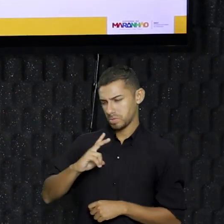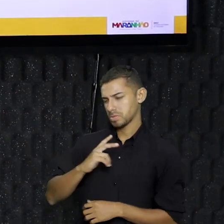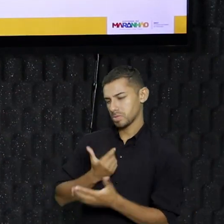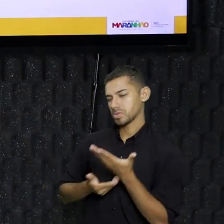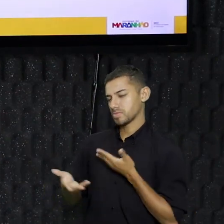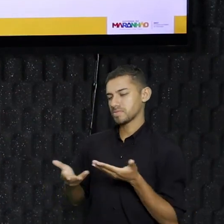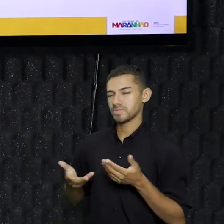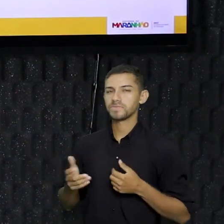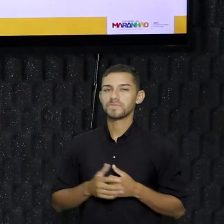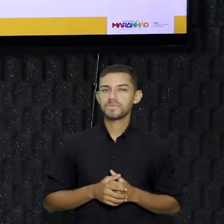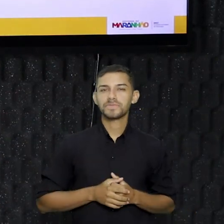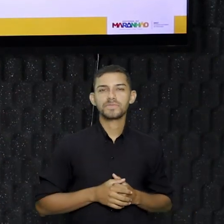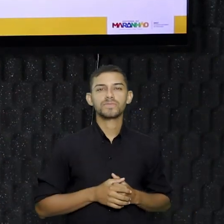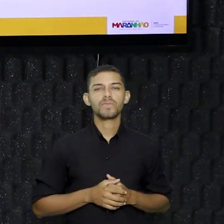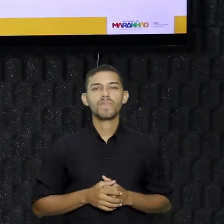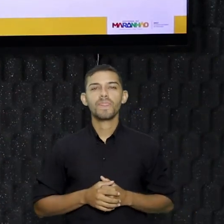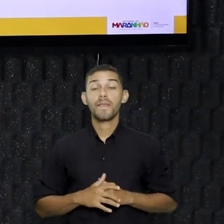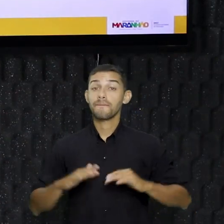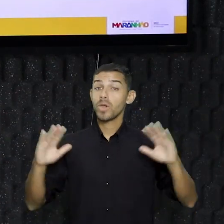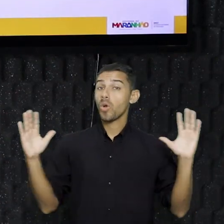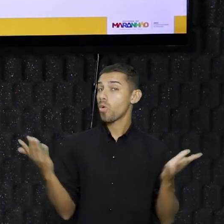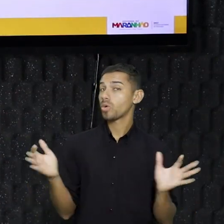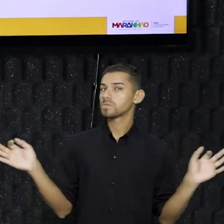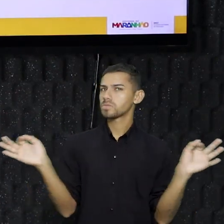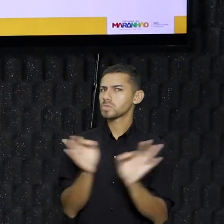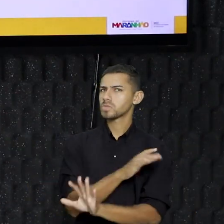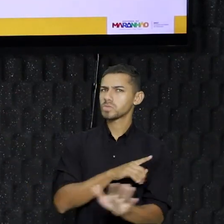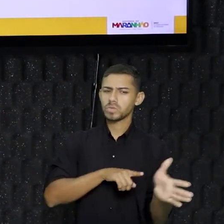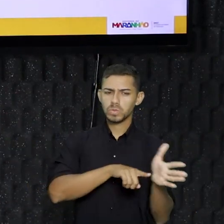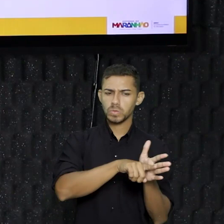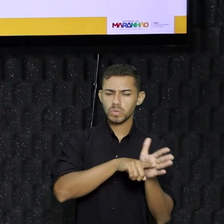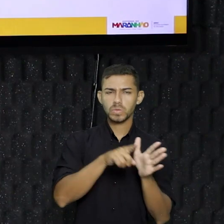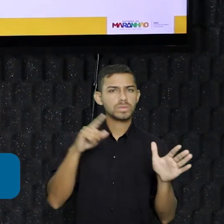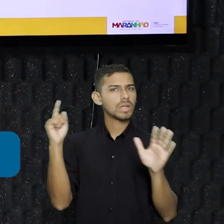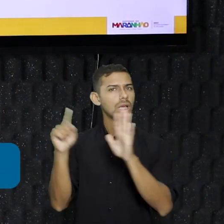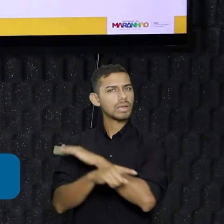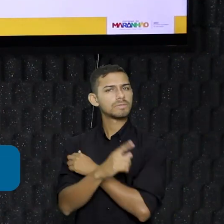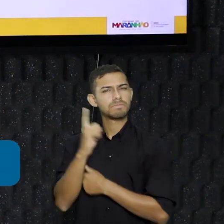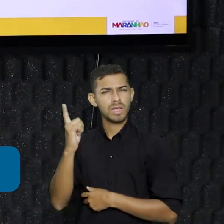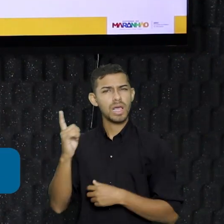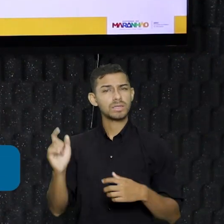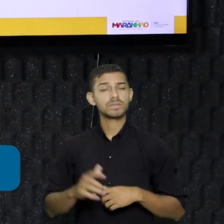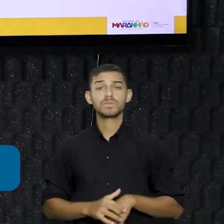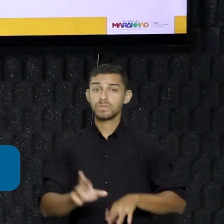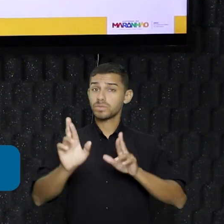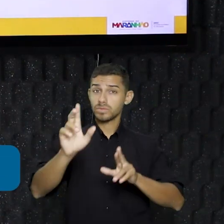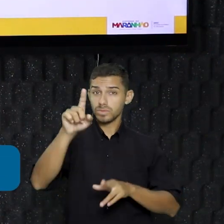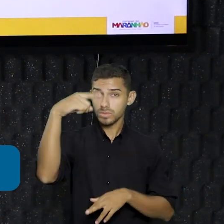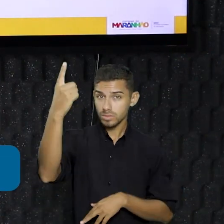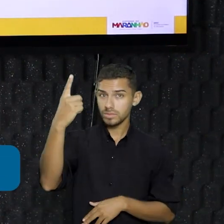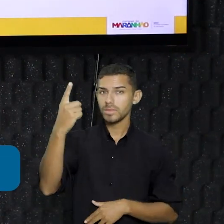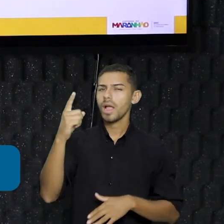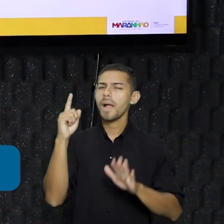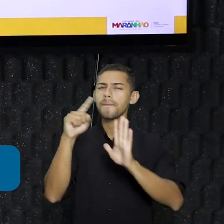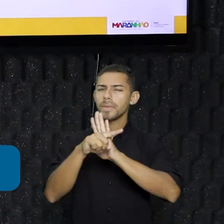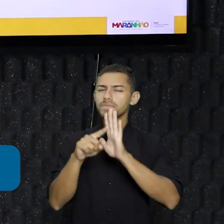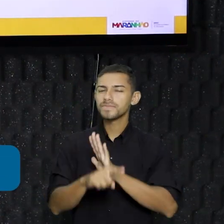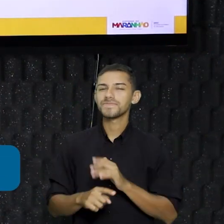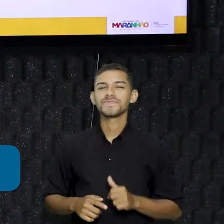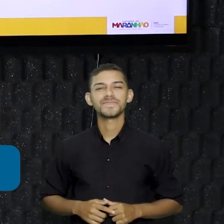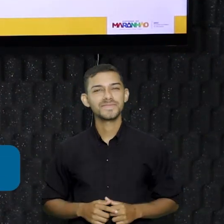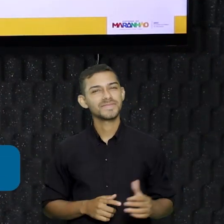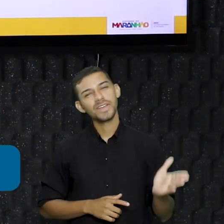de tratamento Tá certo hoje a gente encerra essa análise dessa questão por aqui eu espero vocês para analisar mais uma